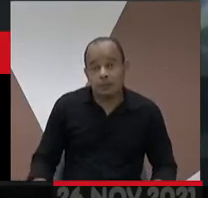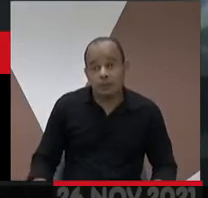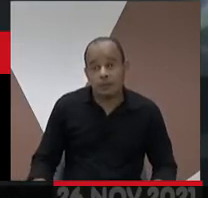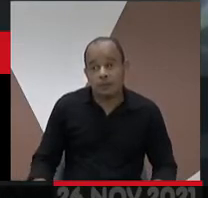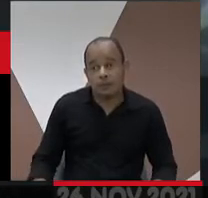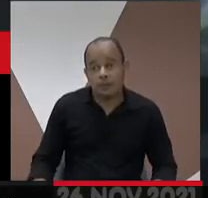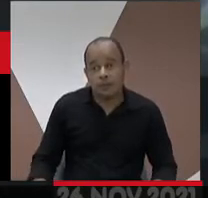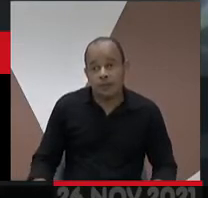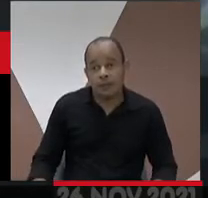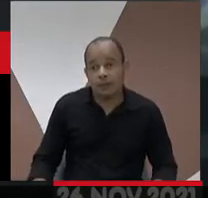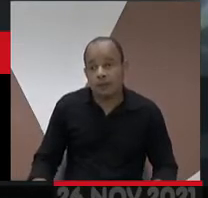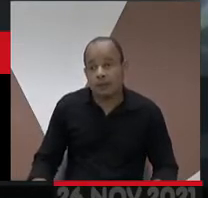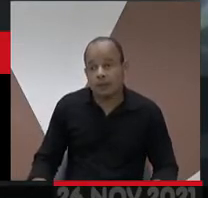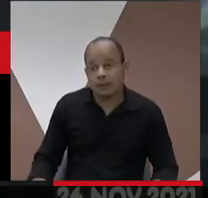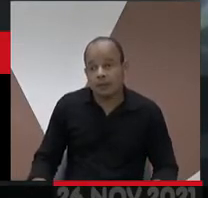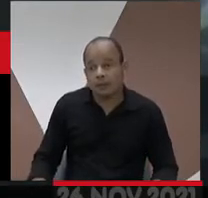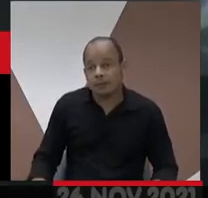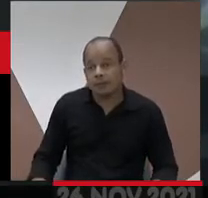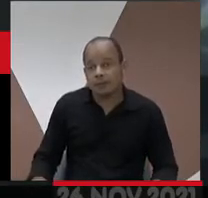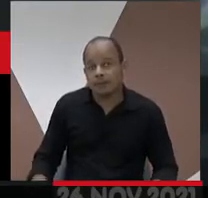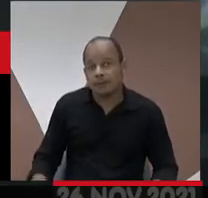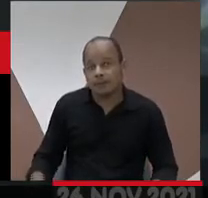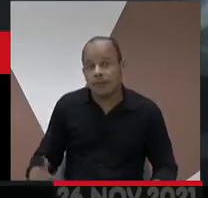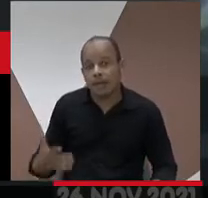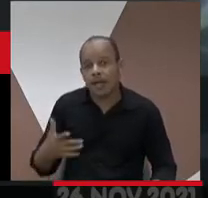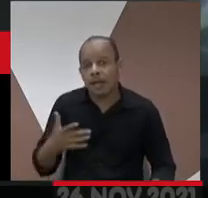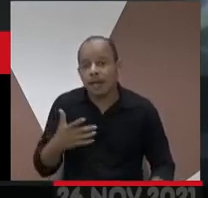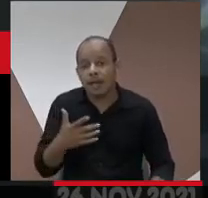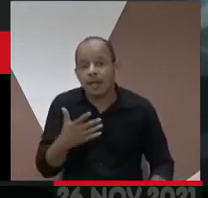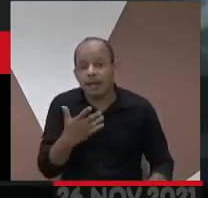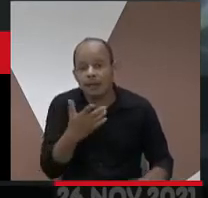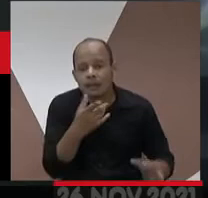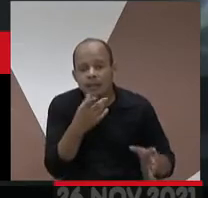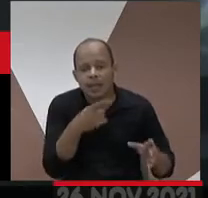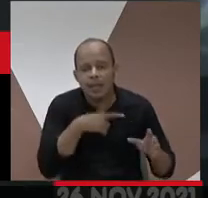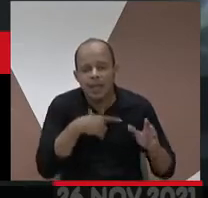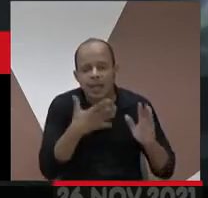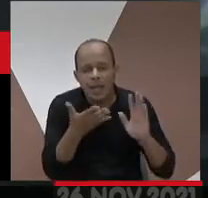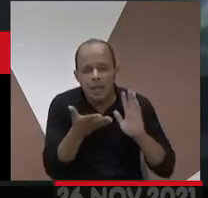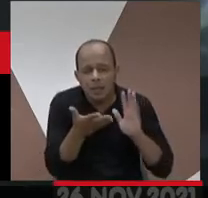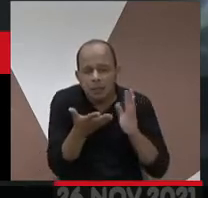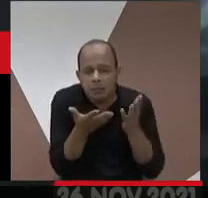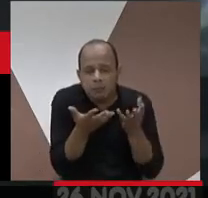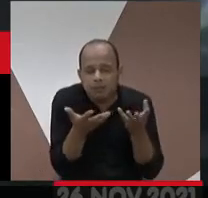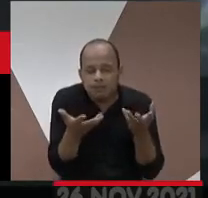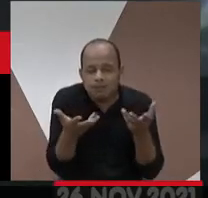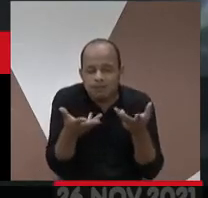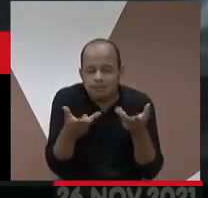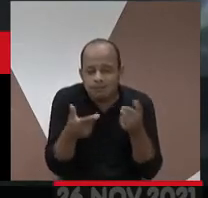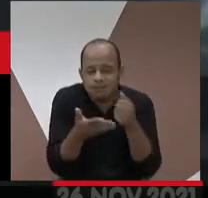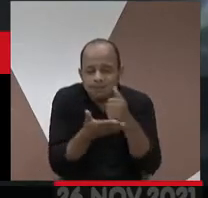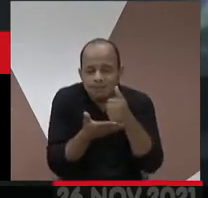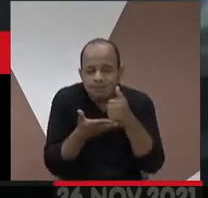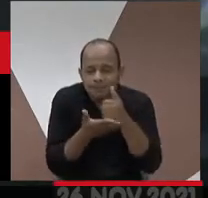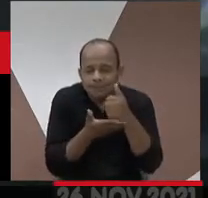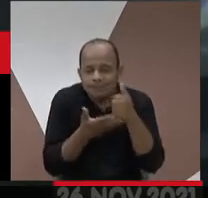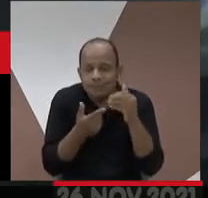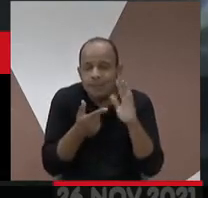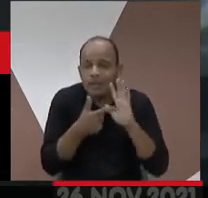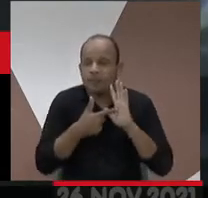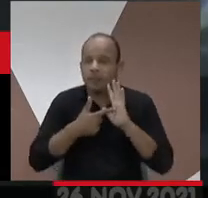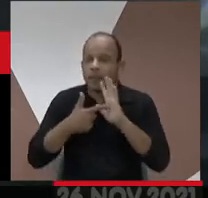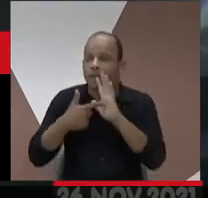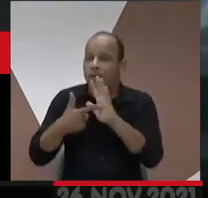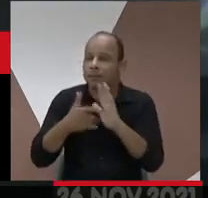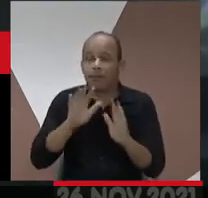a superficialidade de toda a apresentação do governo. Superficialidade, porque, como vimos, não finaliza